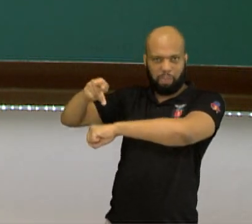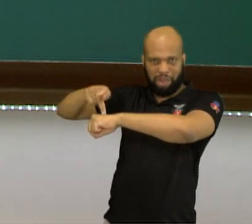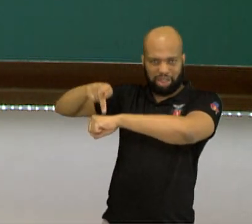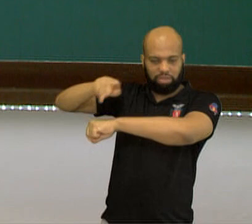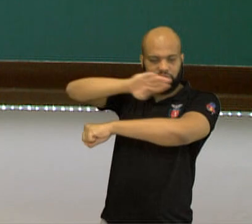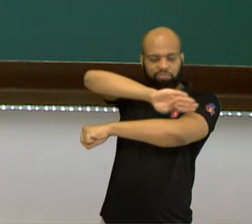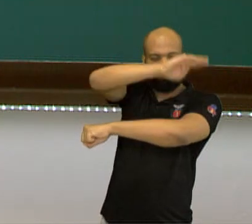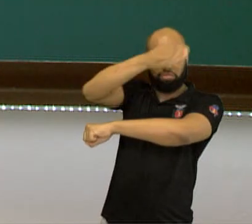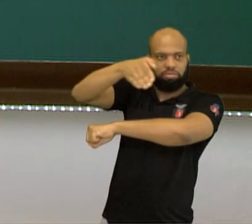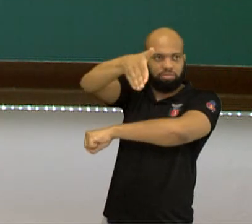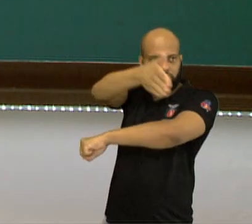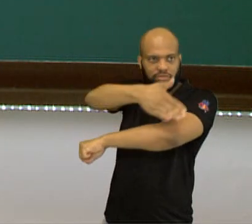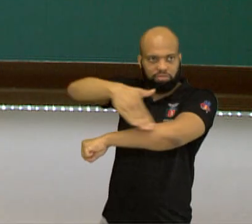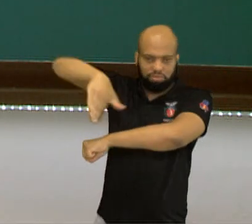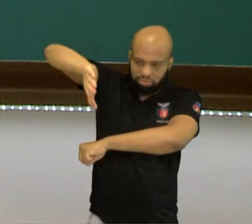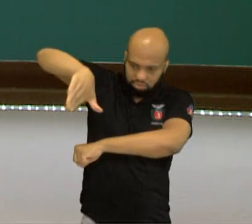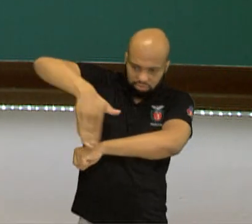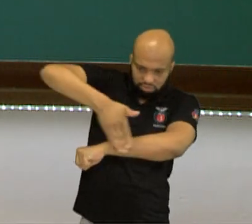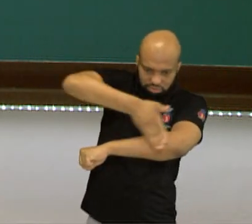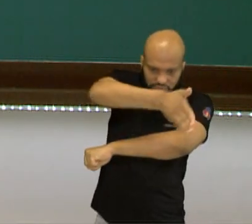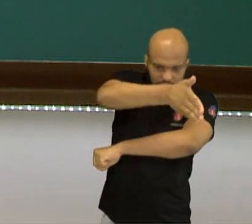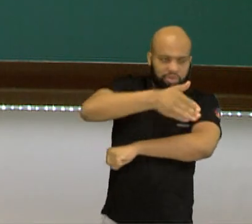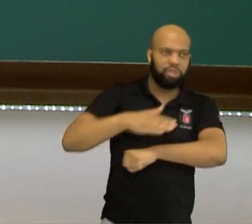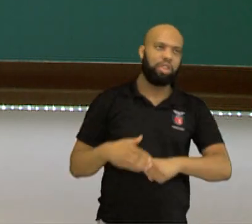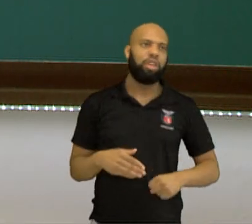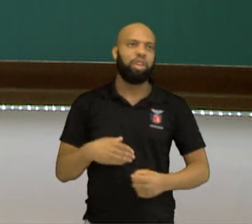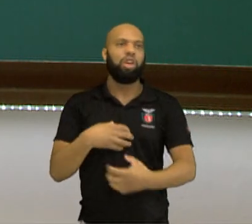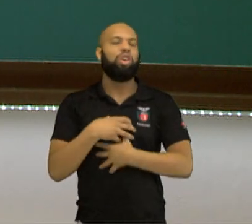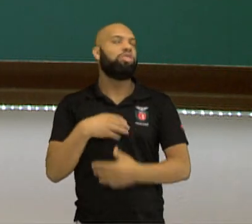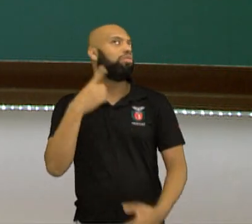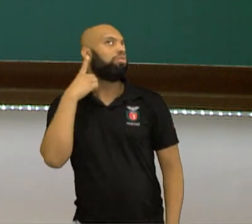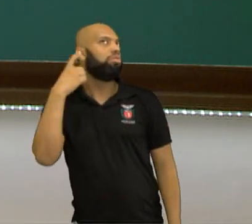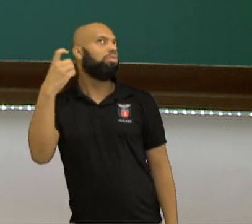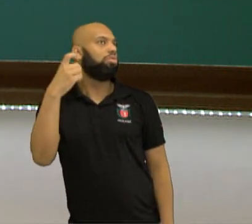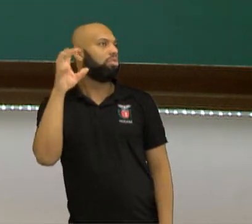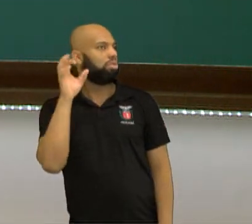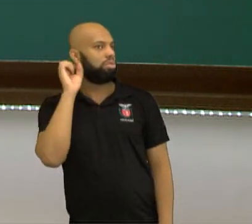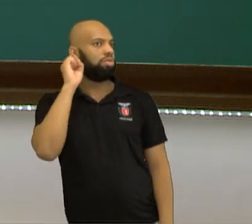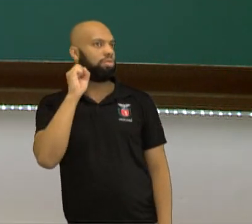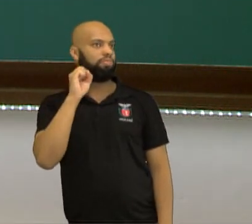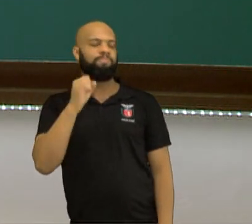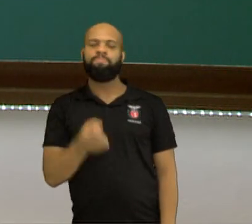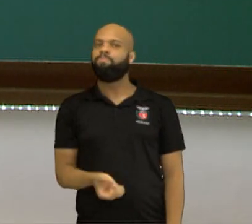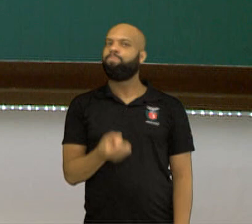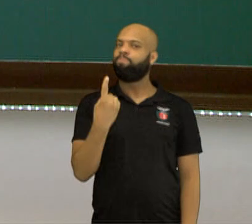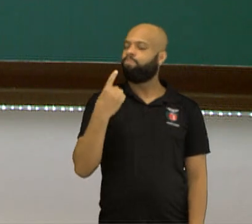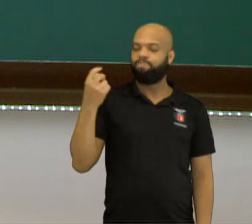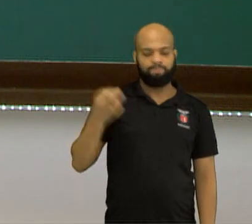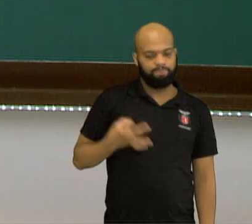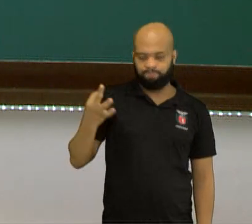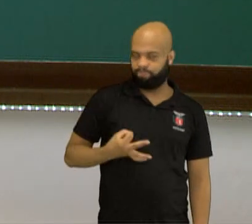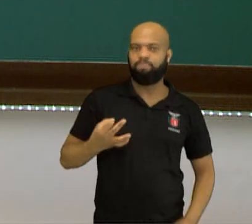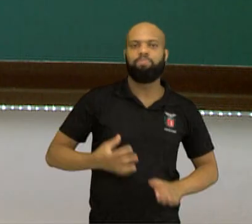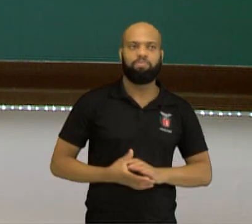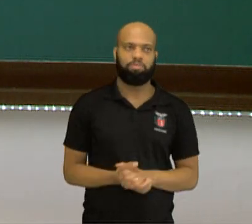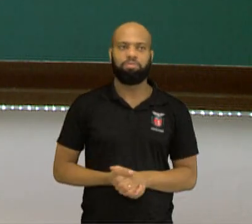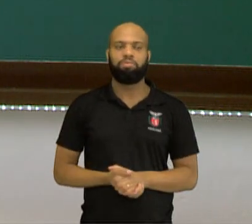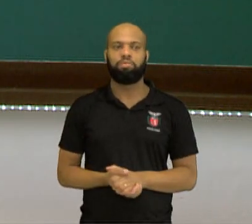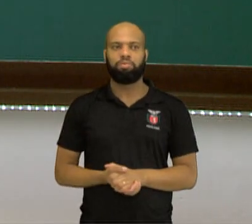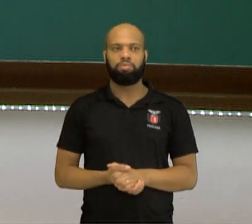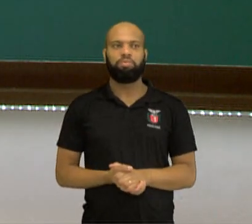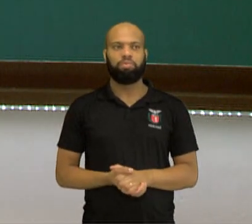esse formato, né? E a acústica desses teatros era impressionante, né?